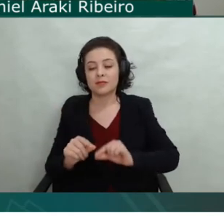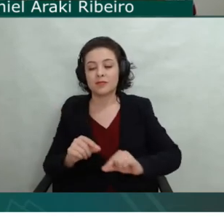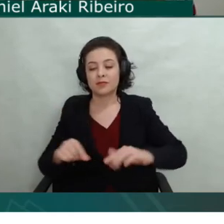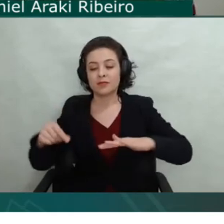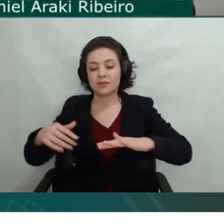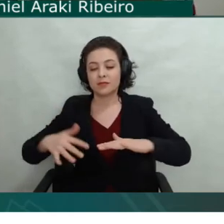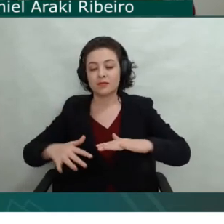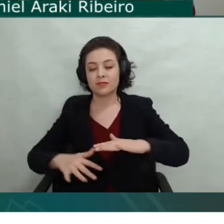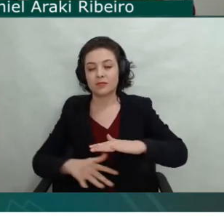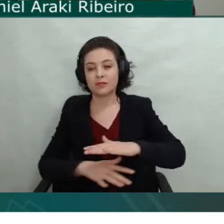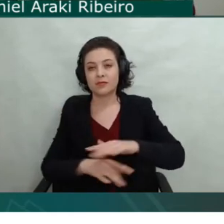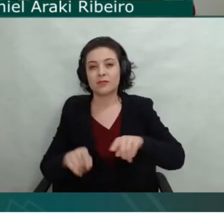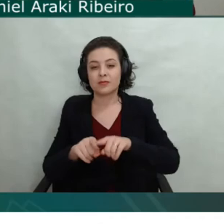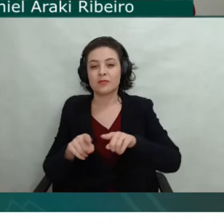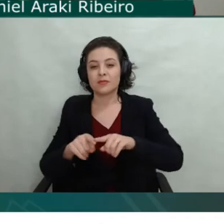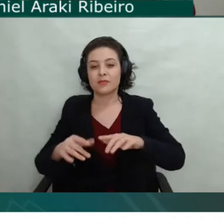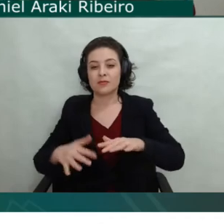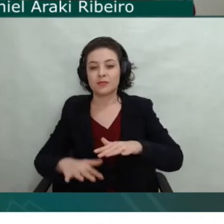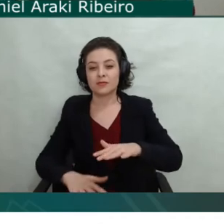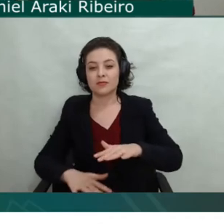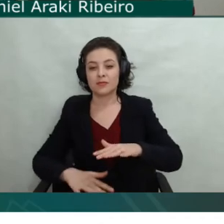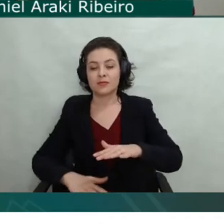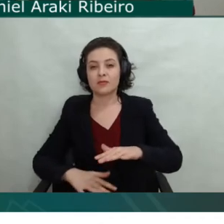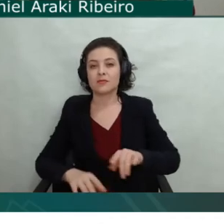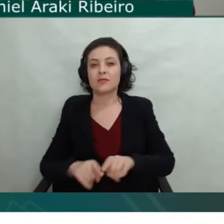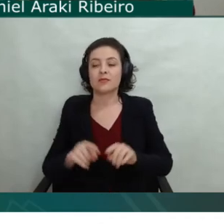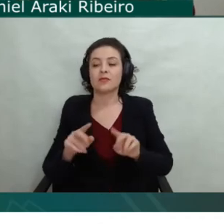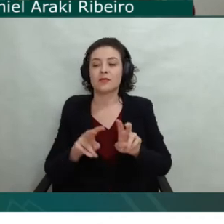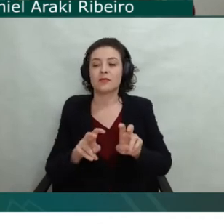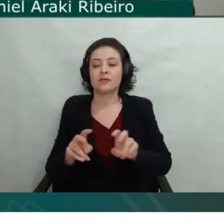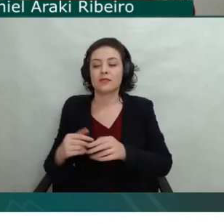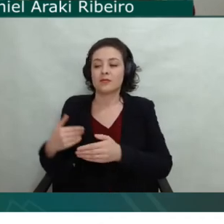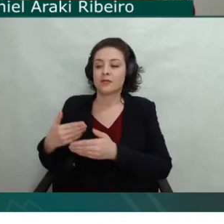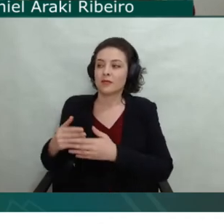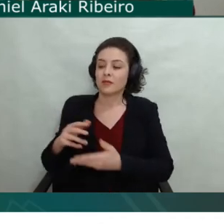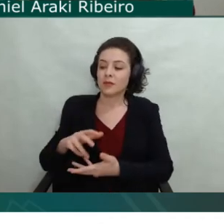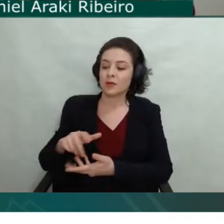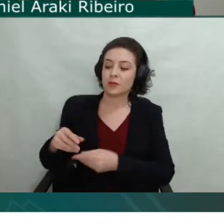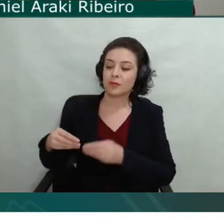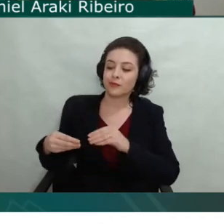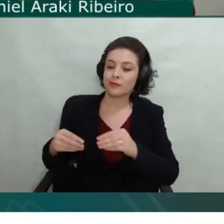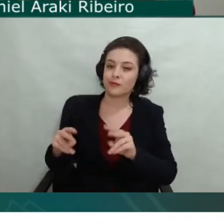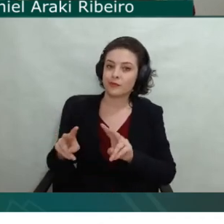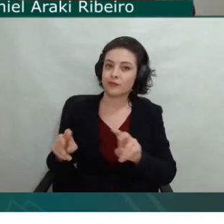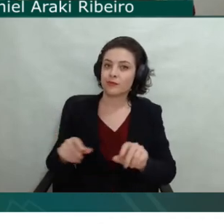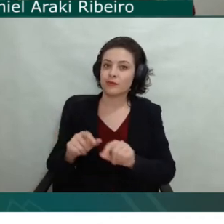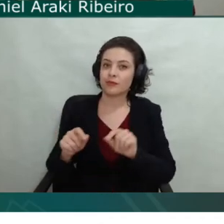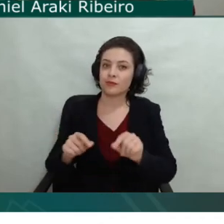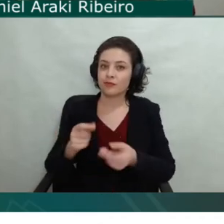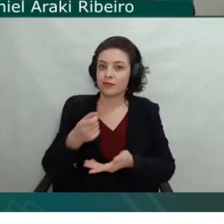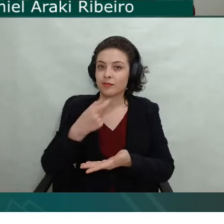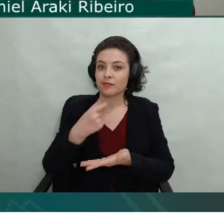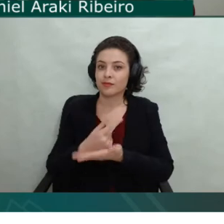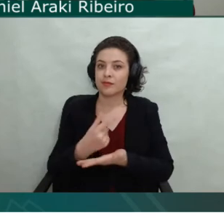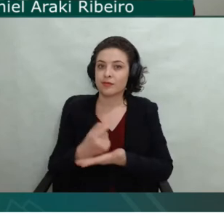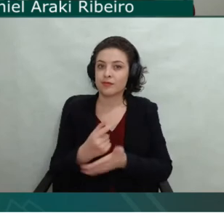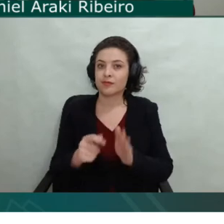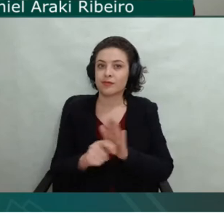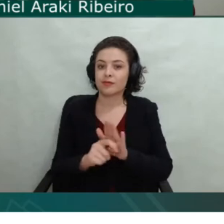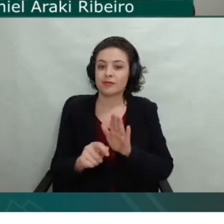questões mais recentes, né, que vêm sendo pesquisadas no mundo inteiro, relacionadas aos fármacos e às drogas ilícitas,